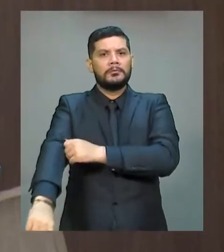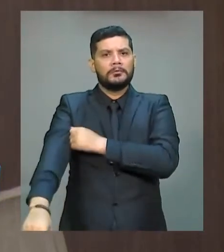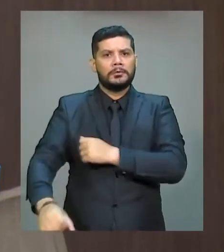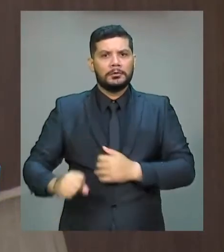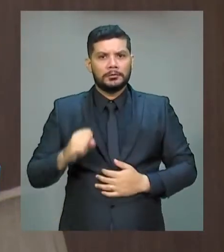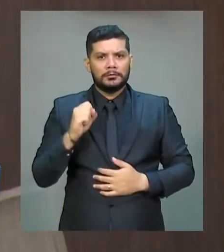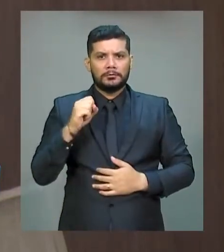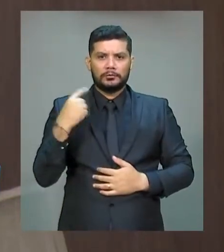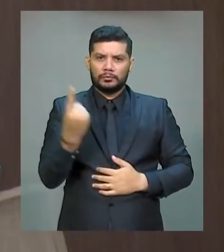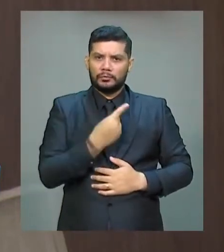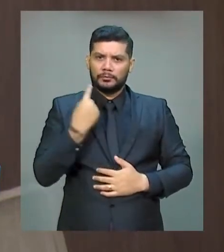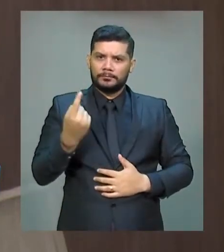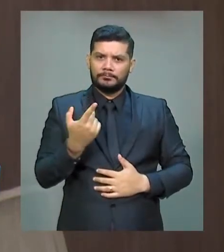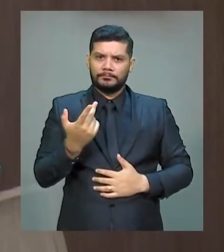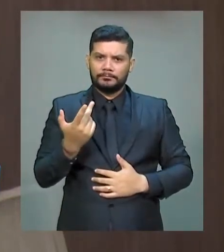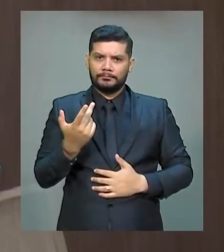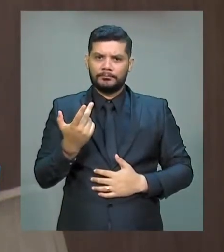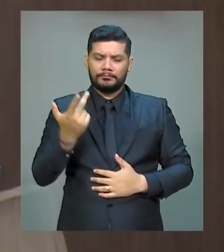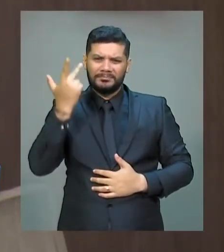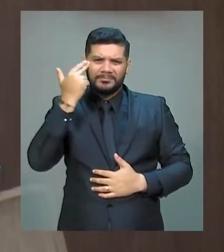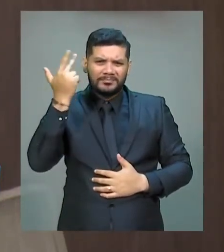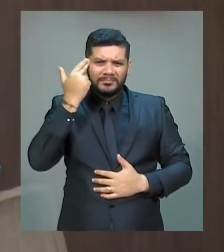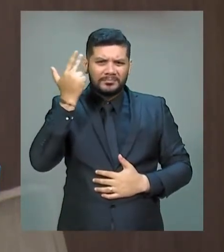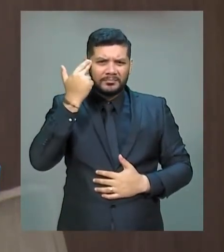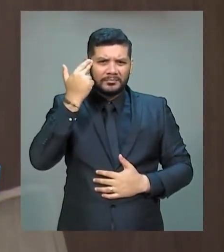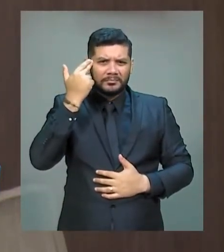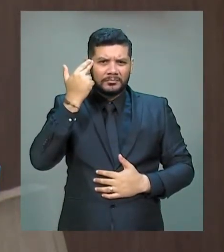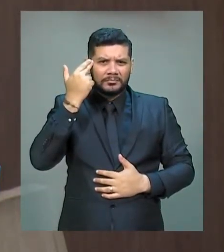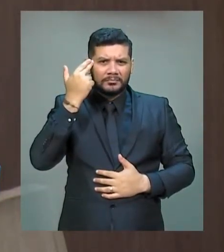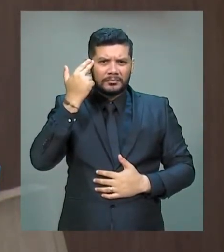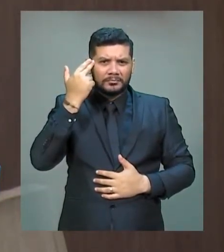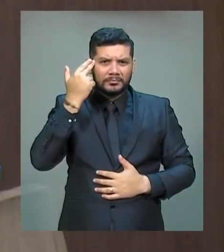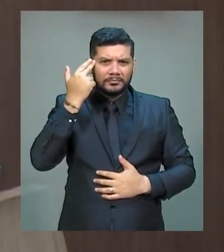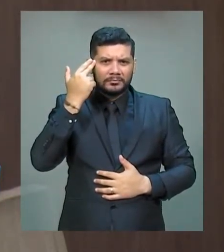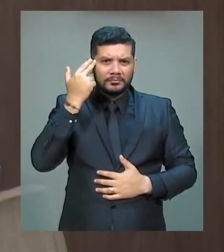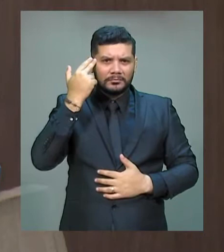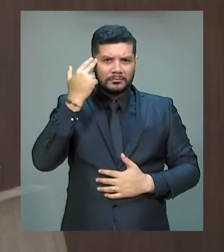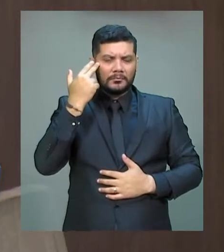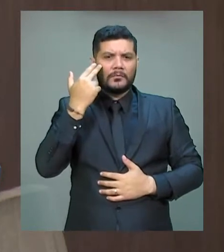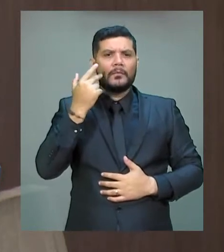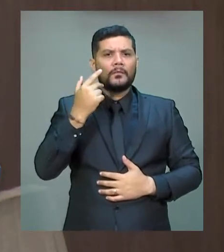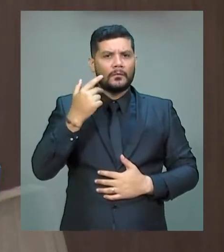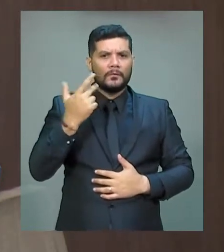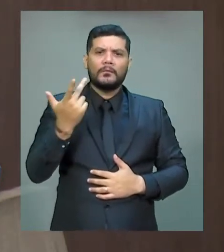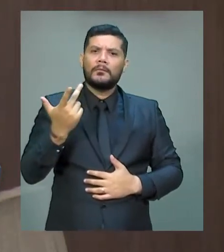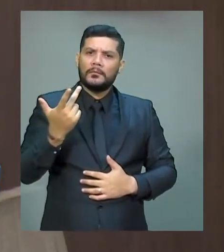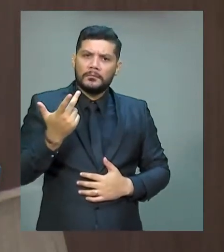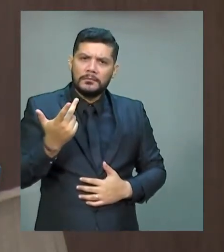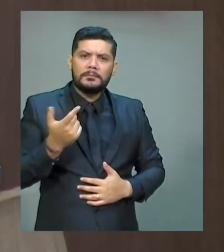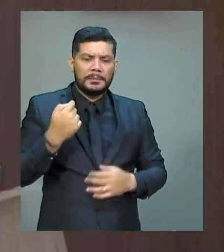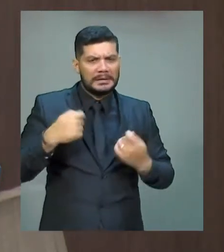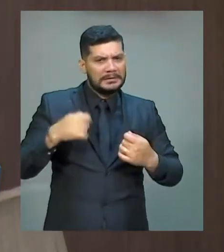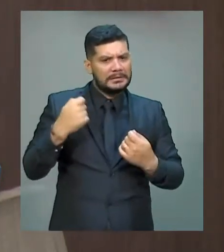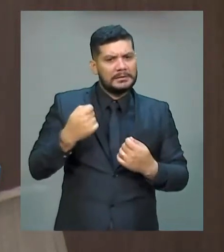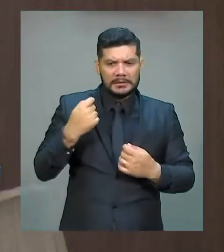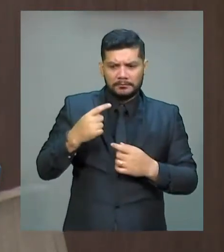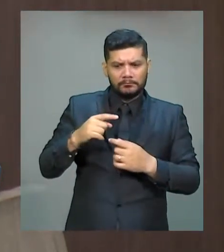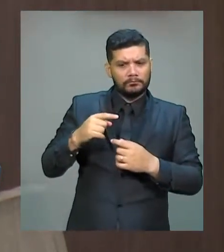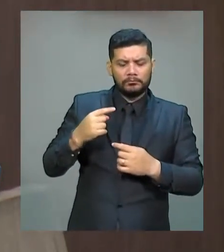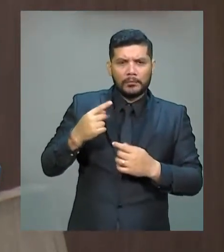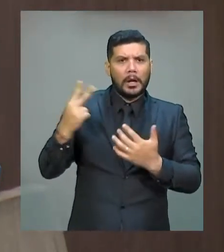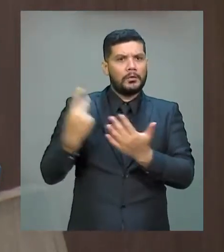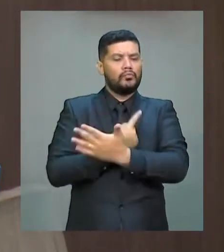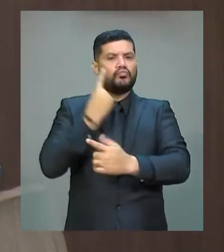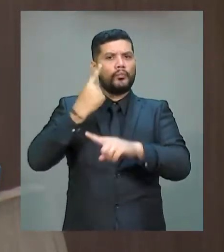nós também não podemos normalizar aquilo que aconteceu ontem. Aquilo tem que ser uma excepcionalidade de excepcionalidade. Mas fico alerta